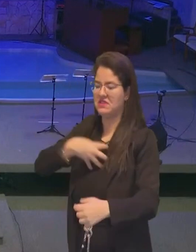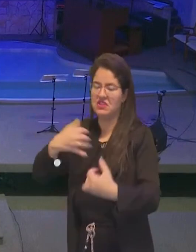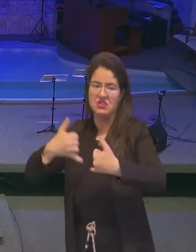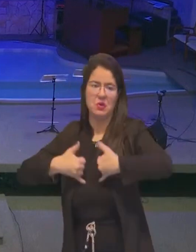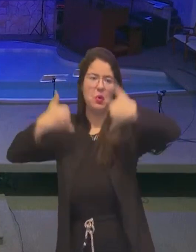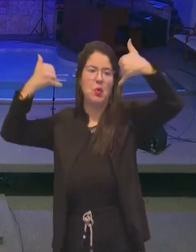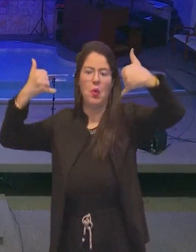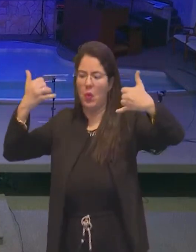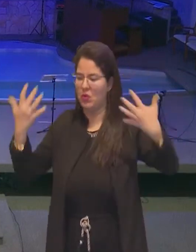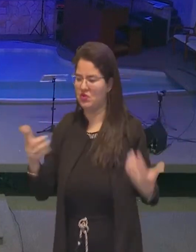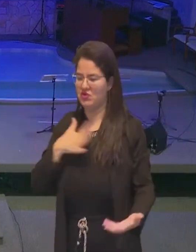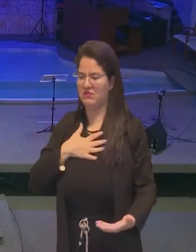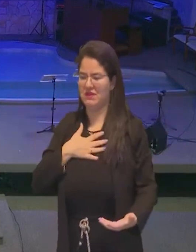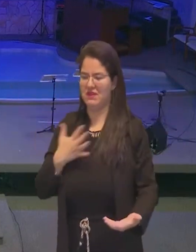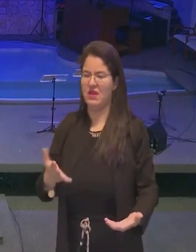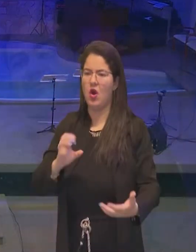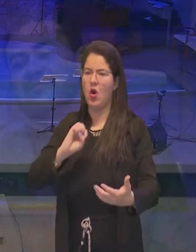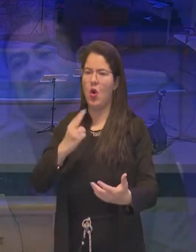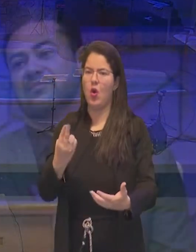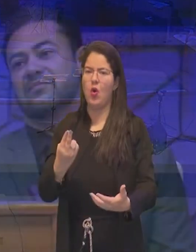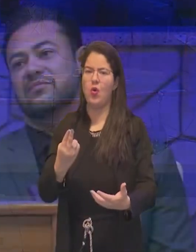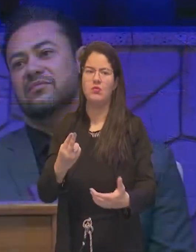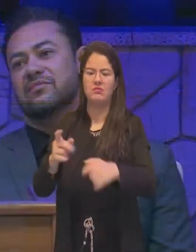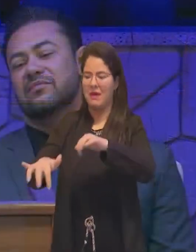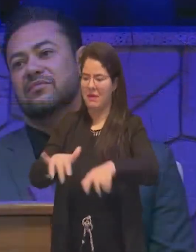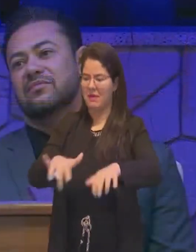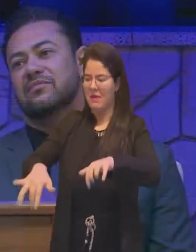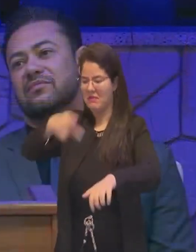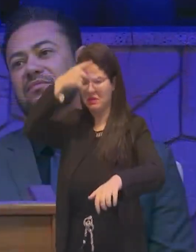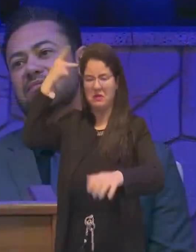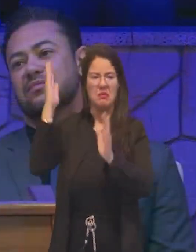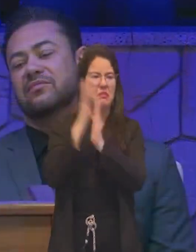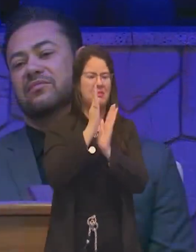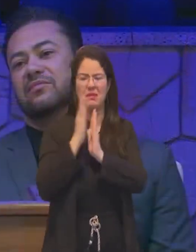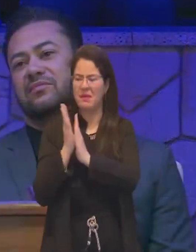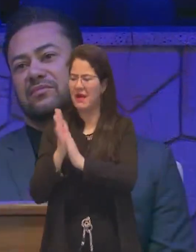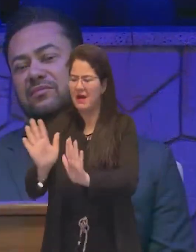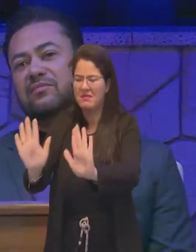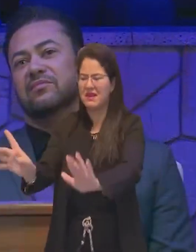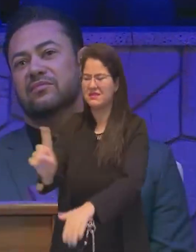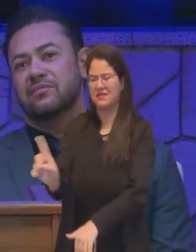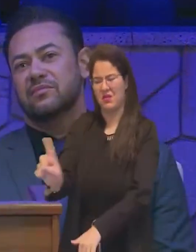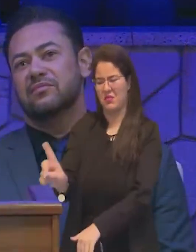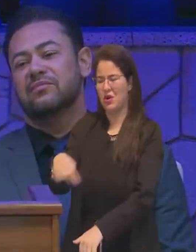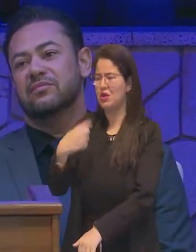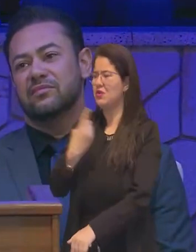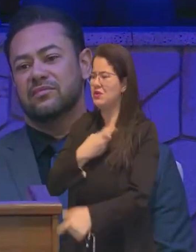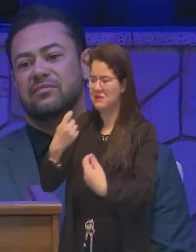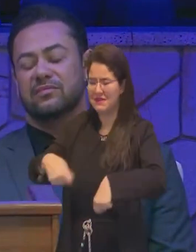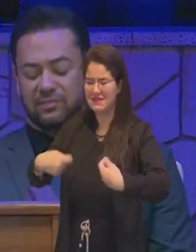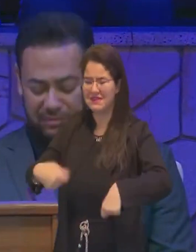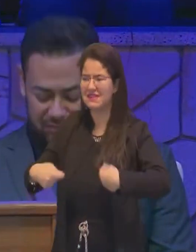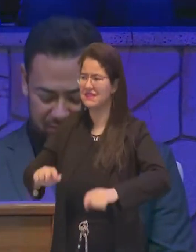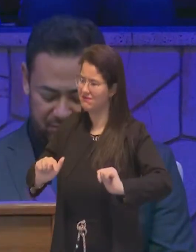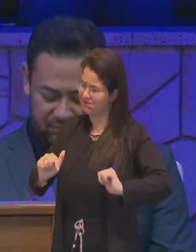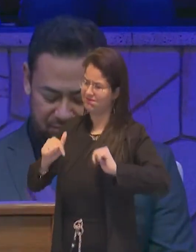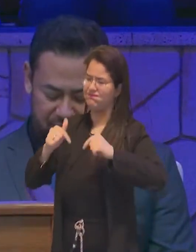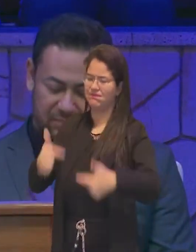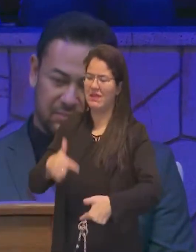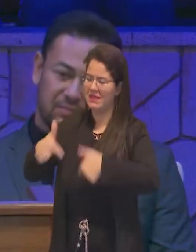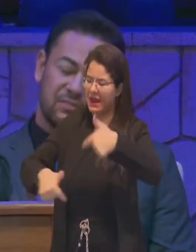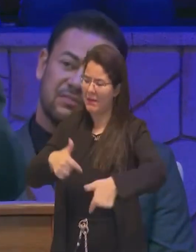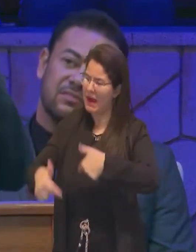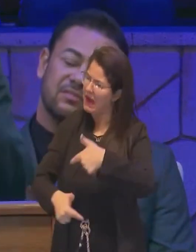mas isso tem que ser o contrário. Nós temos que estar aqui realmente para realizar a obra de Deus